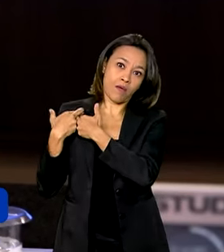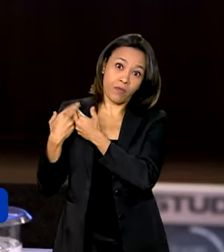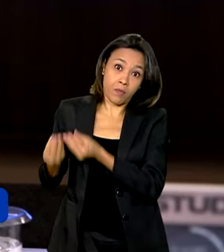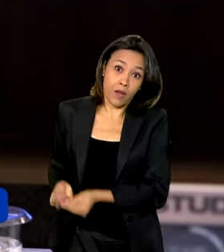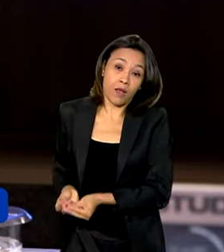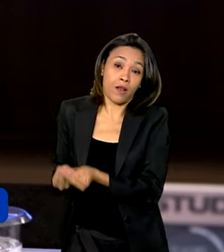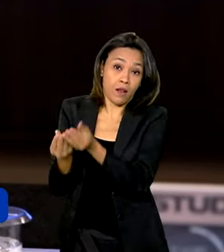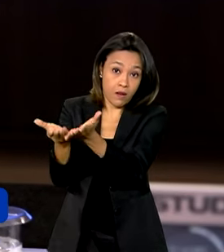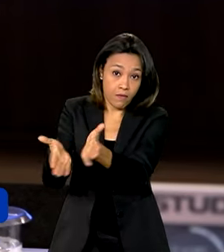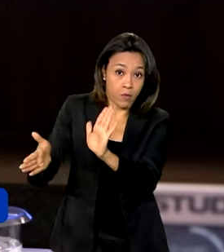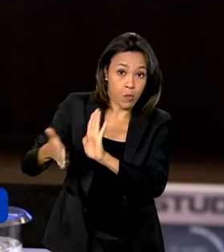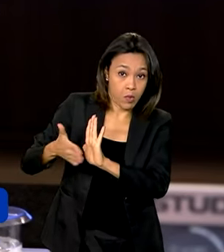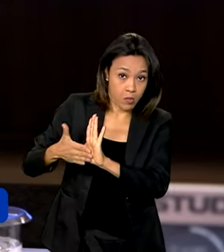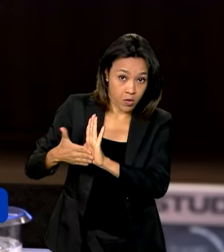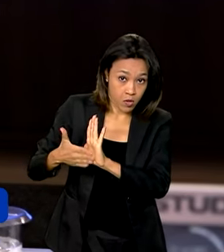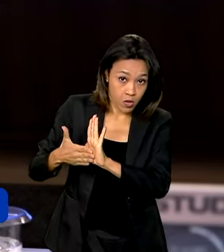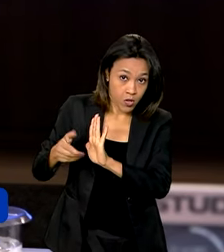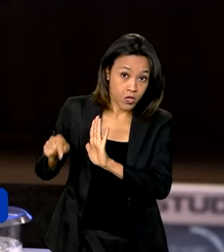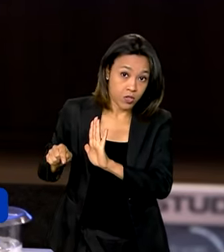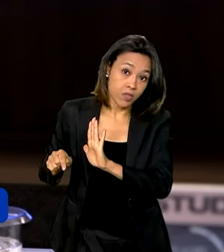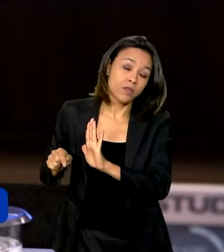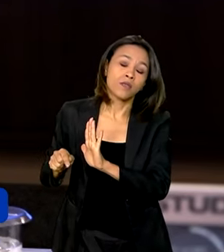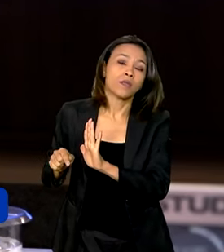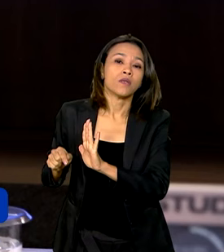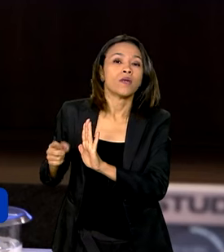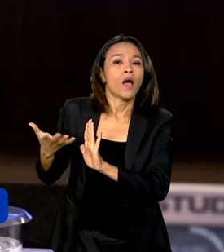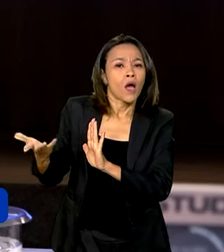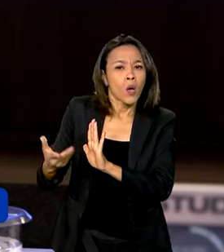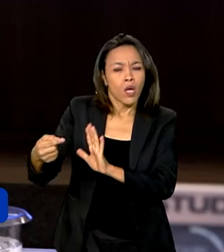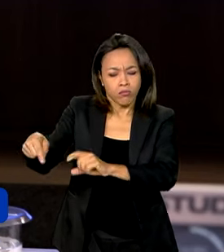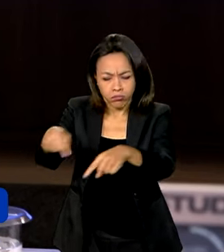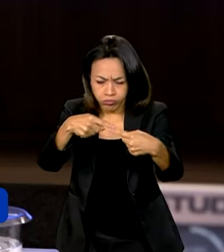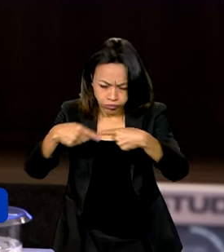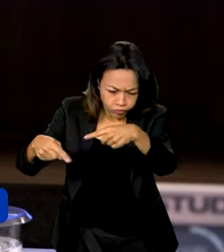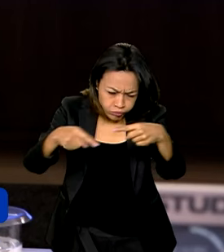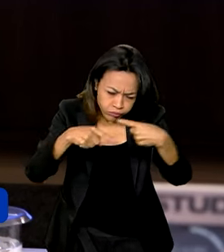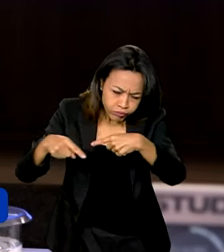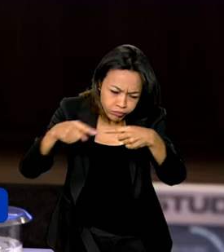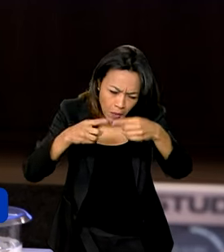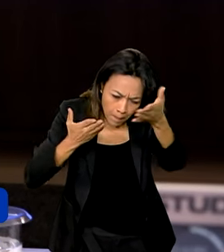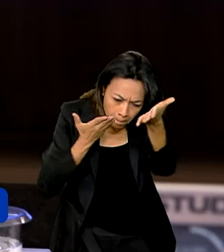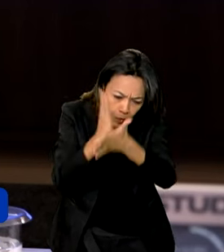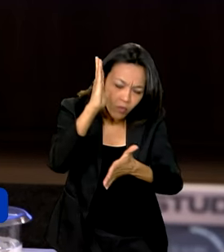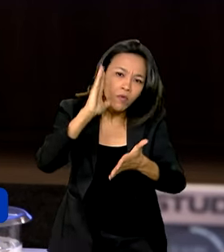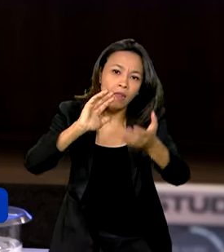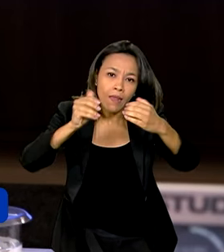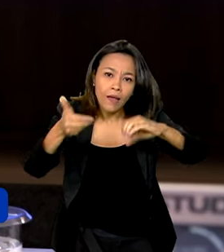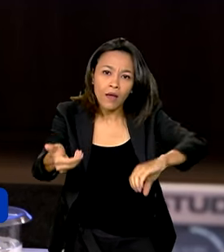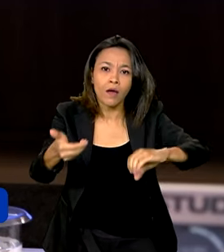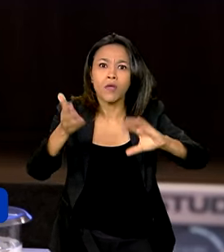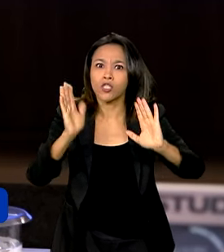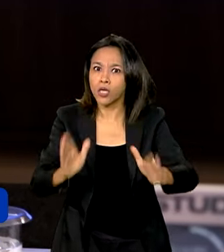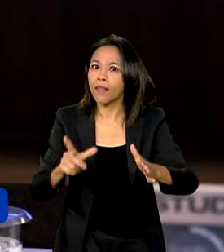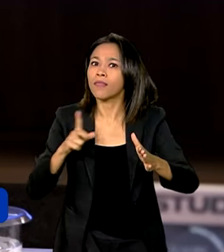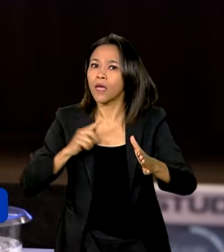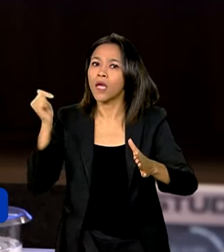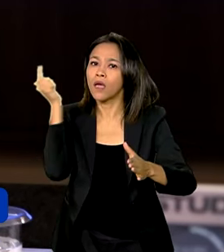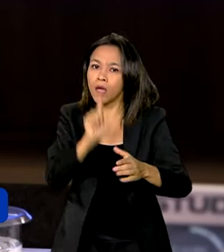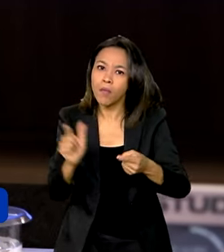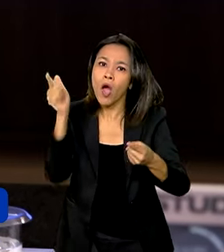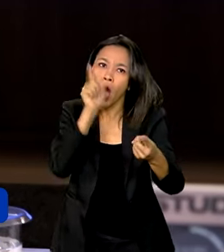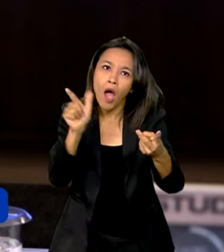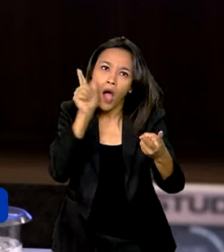e agora já eh com a discussão e aprovação na Câmara muitos avanços